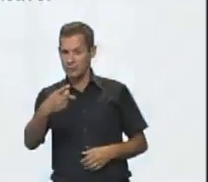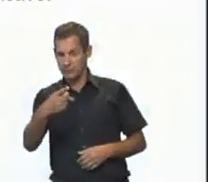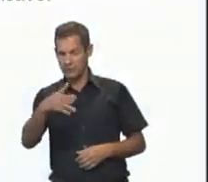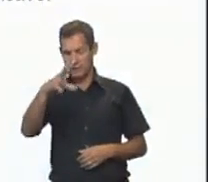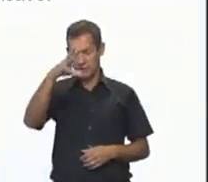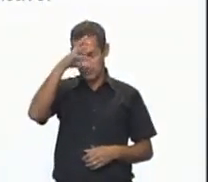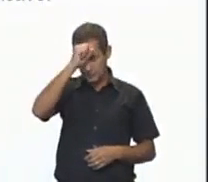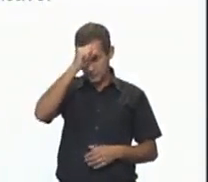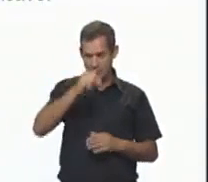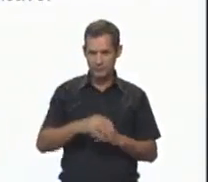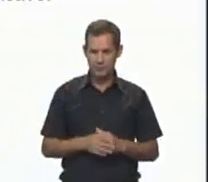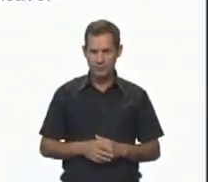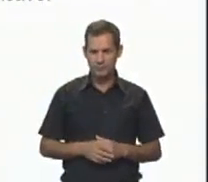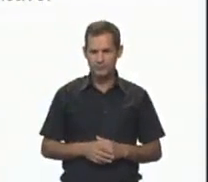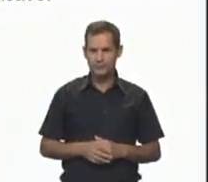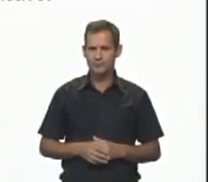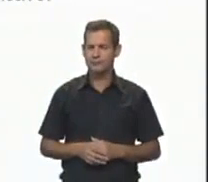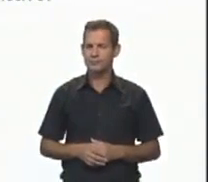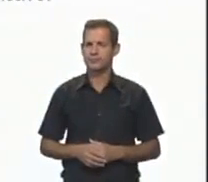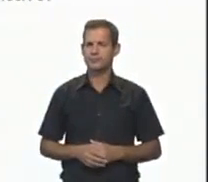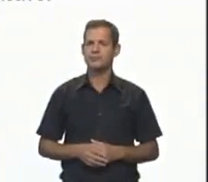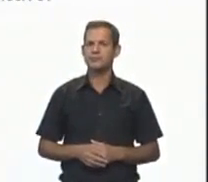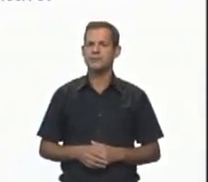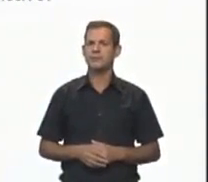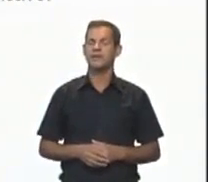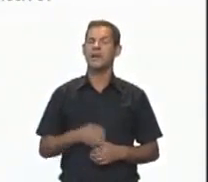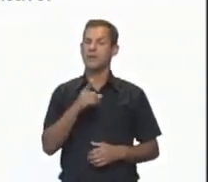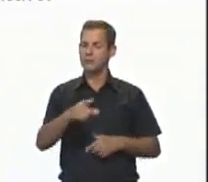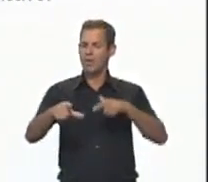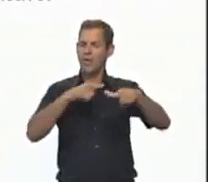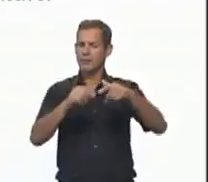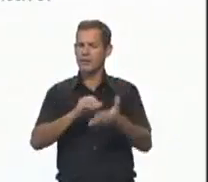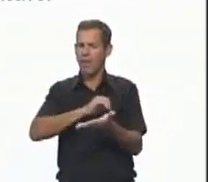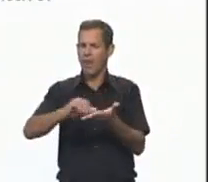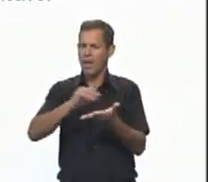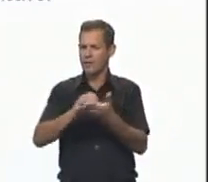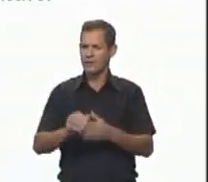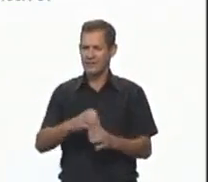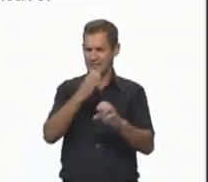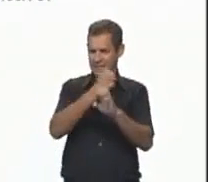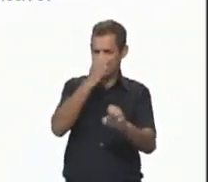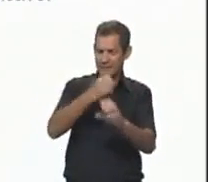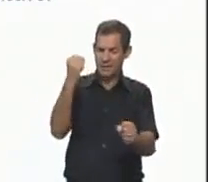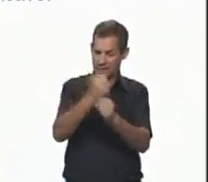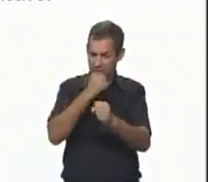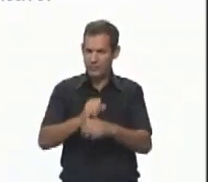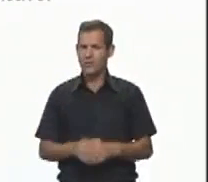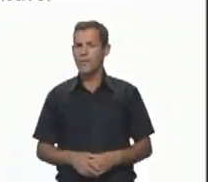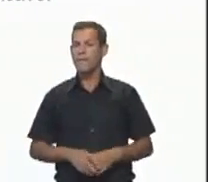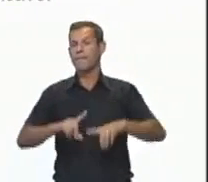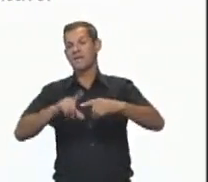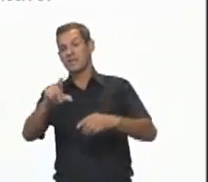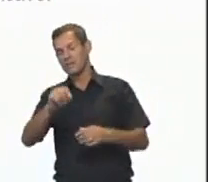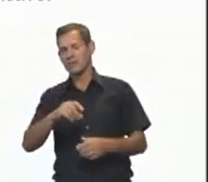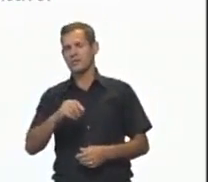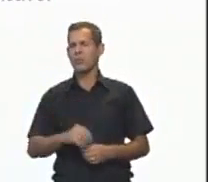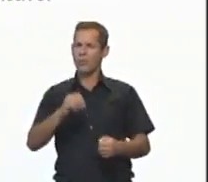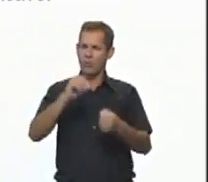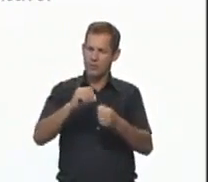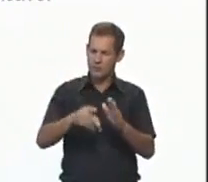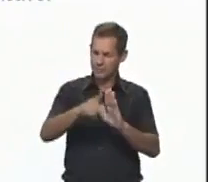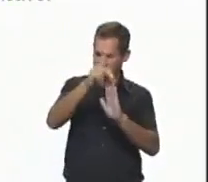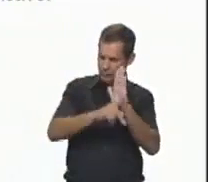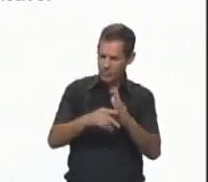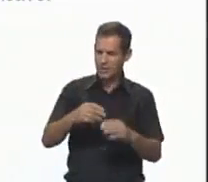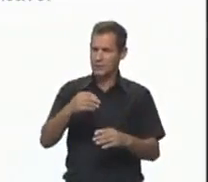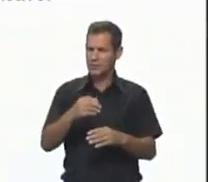situação geradora de aprendizagem. Você trabalha em um escritório de engenharia civil que foi contratado para realizar um